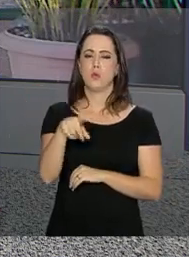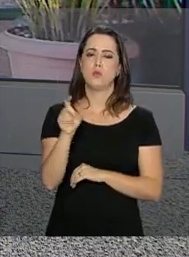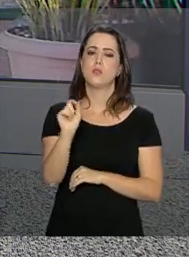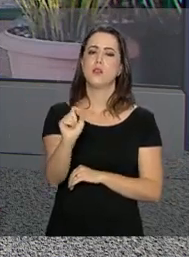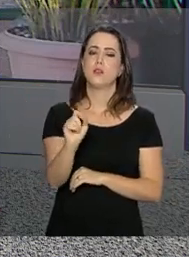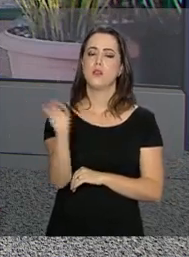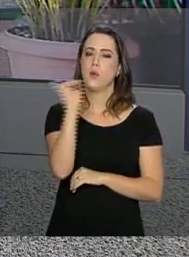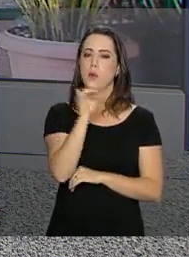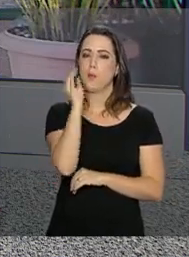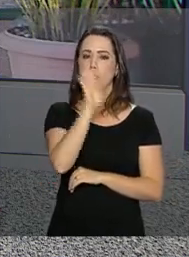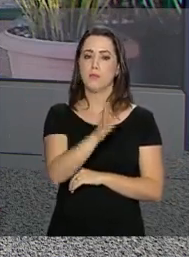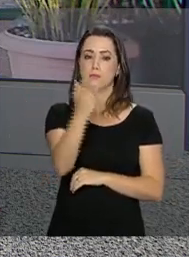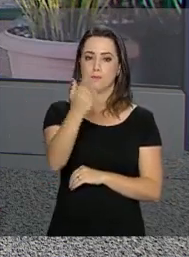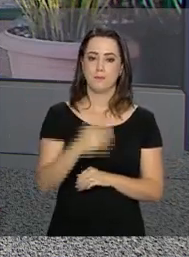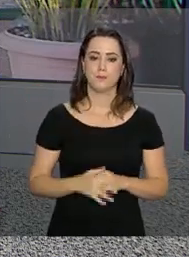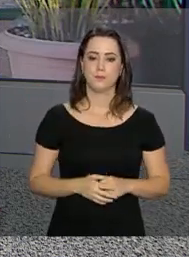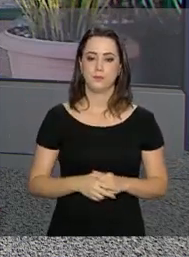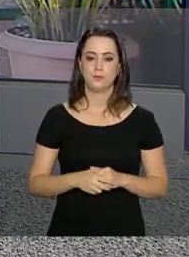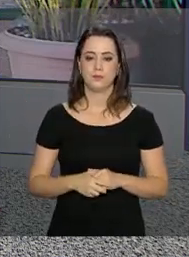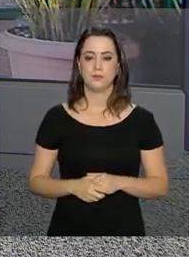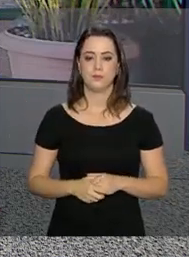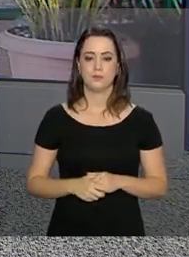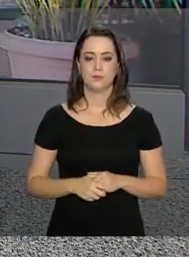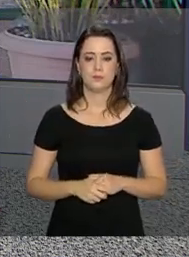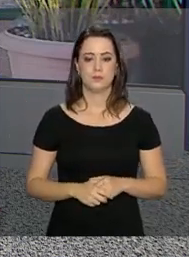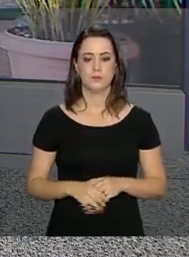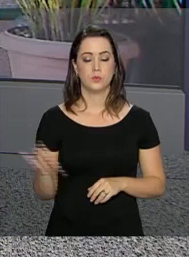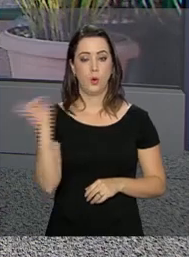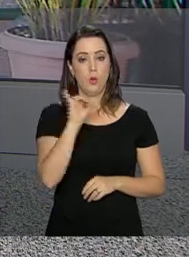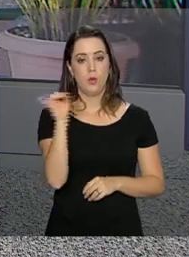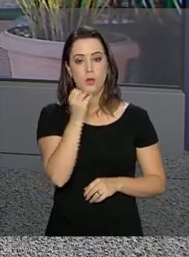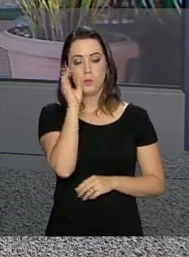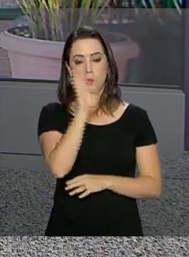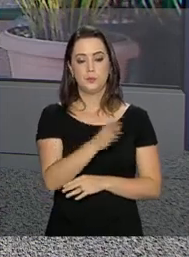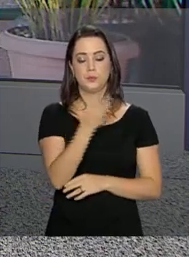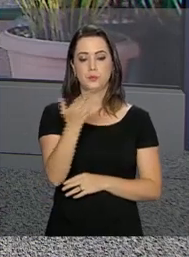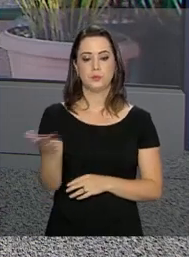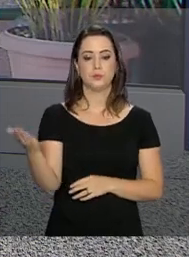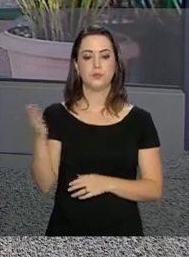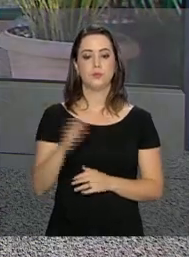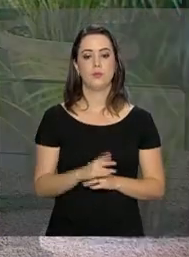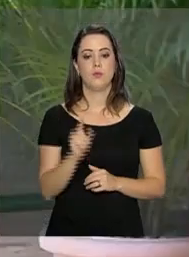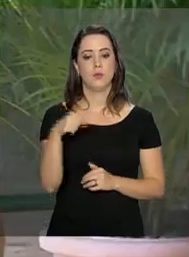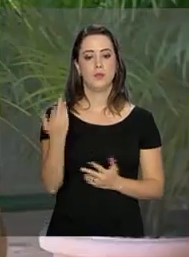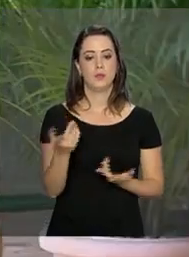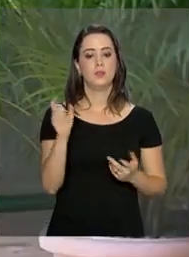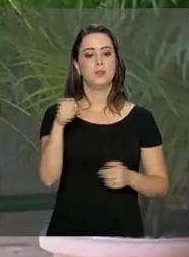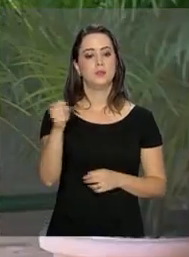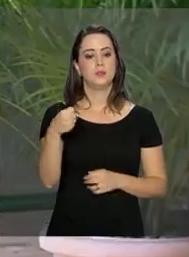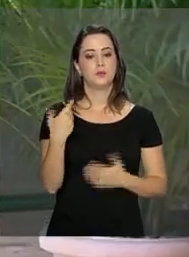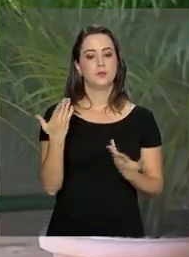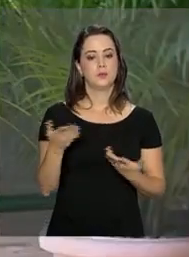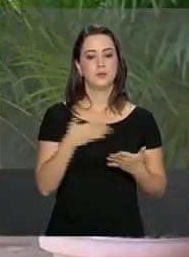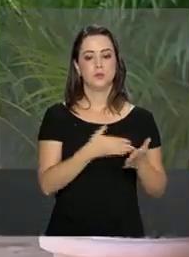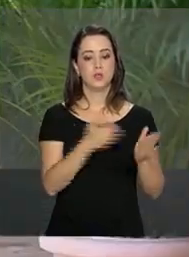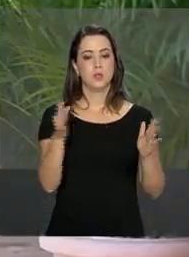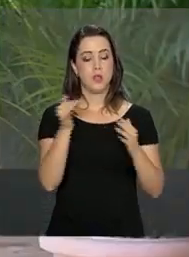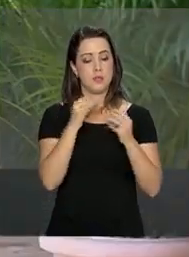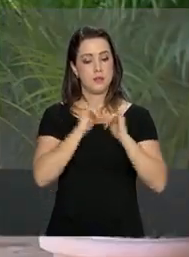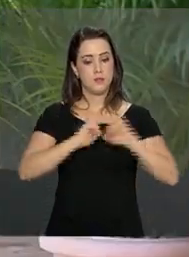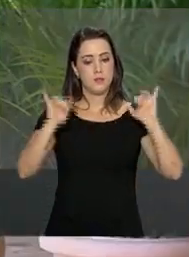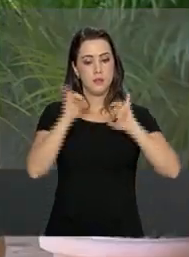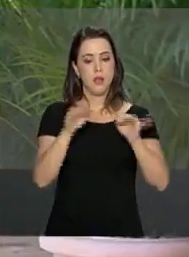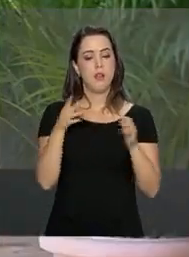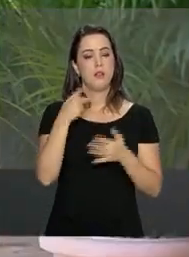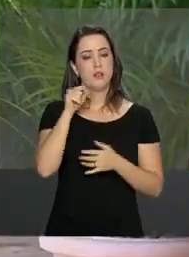boa tarde pra você foi aberto à tarde pra você boa tarde a todos é isso mesmo esse pronunciamento à imprensa